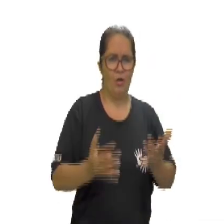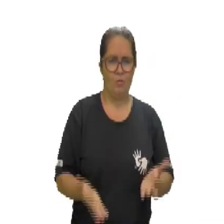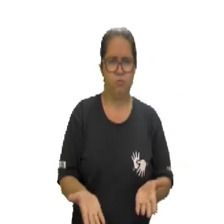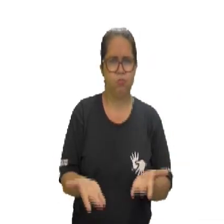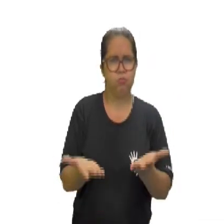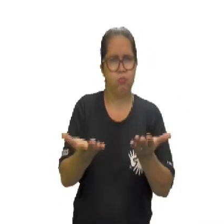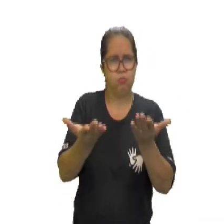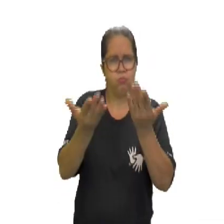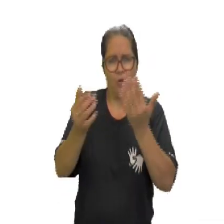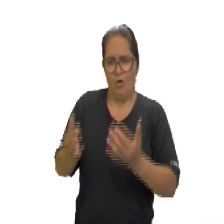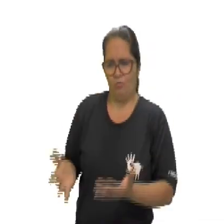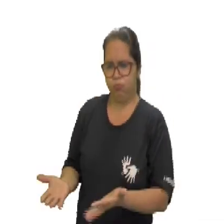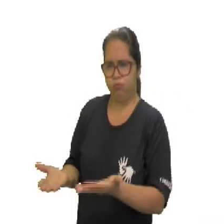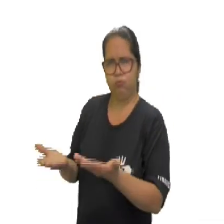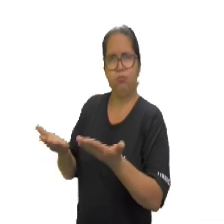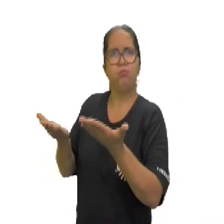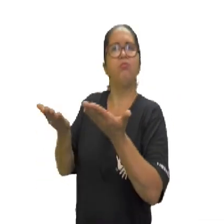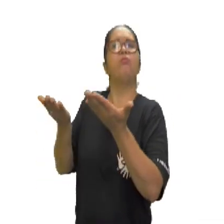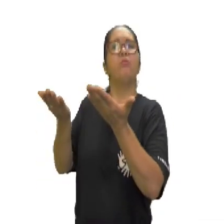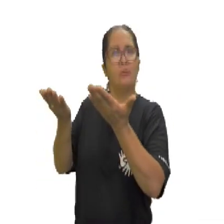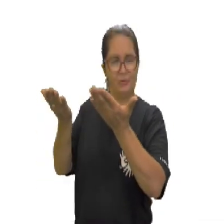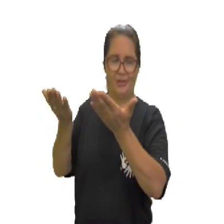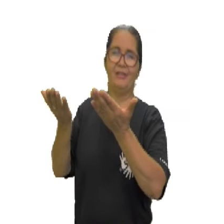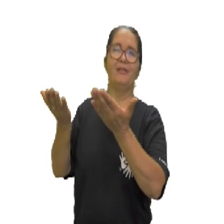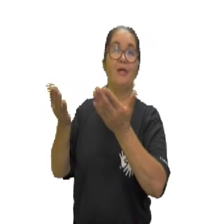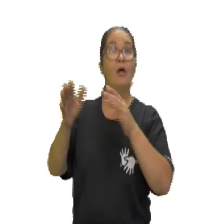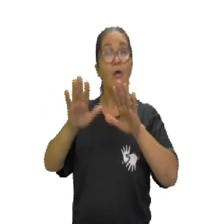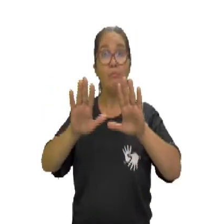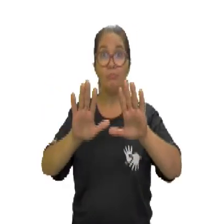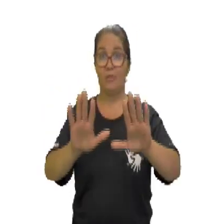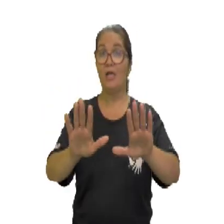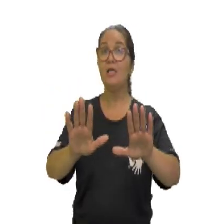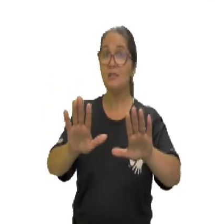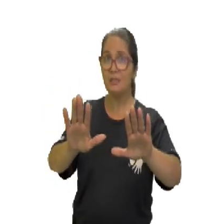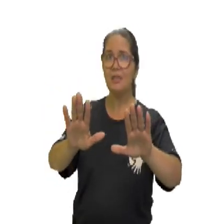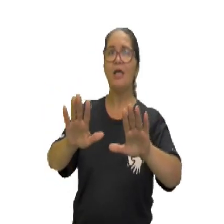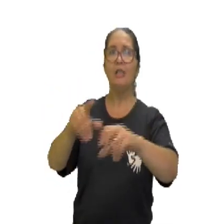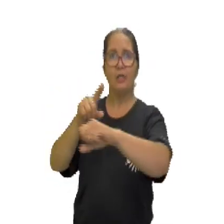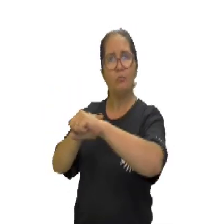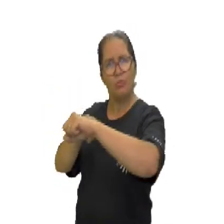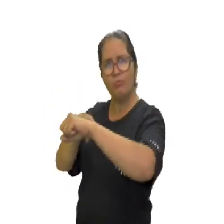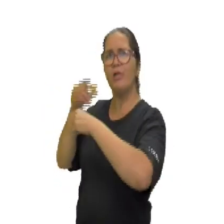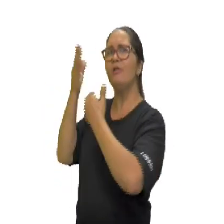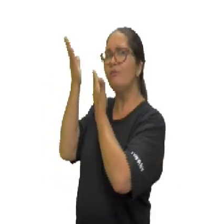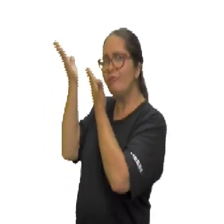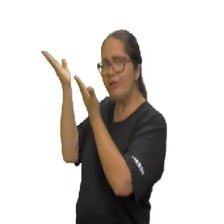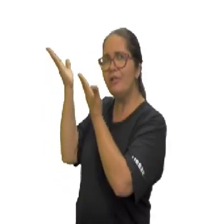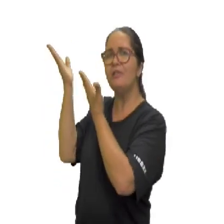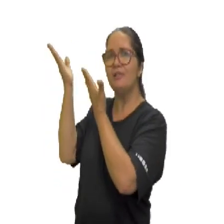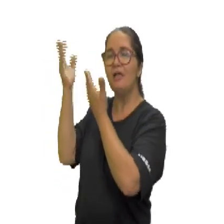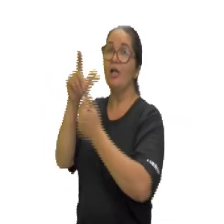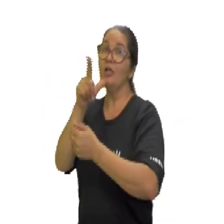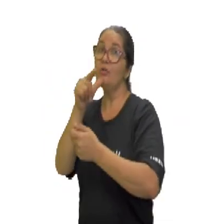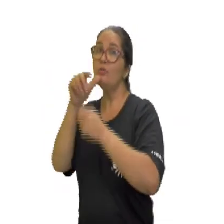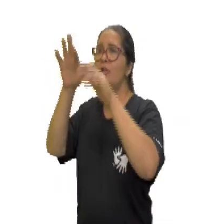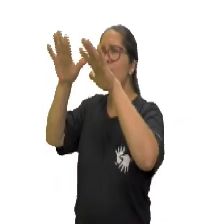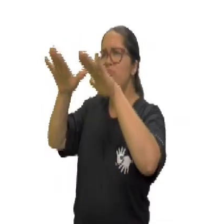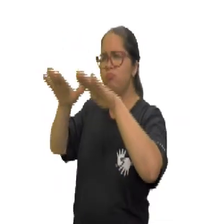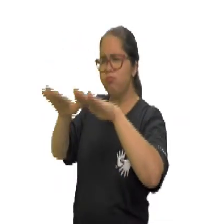vão voltando para o seu leito e acabam formando, olha lá na imagem, aqui a gente chama de formação